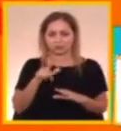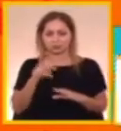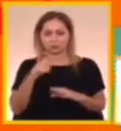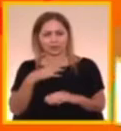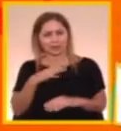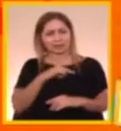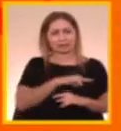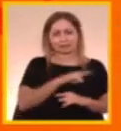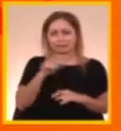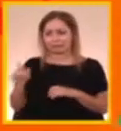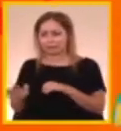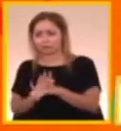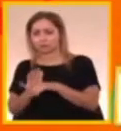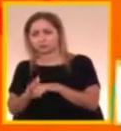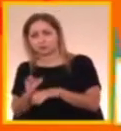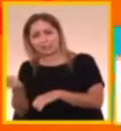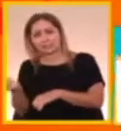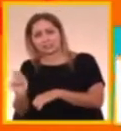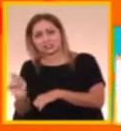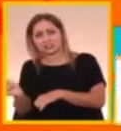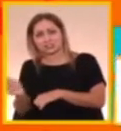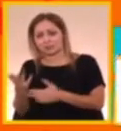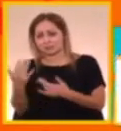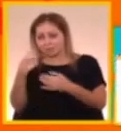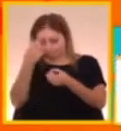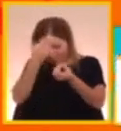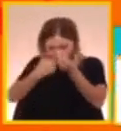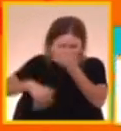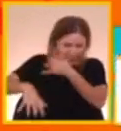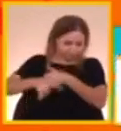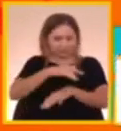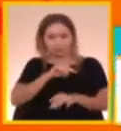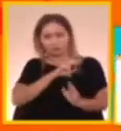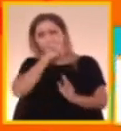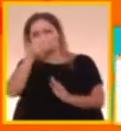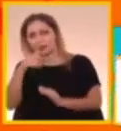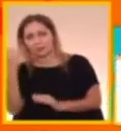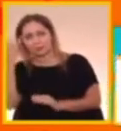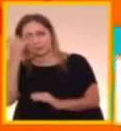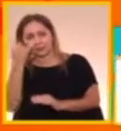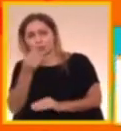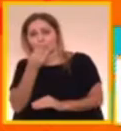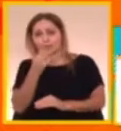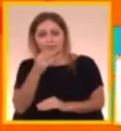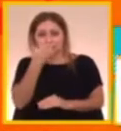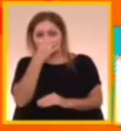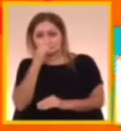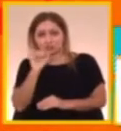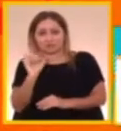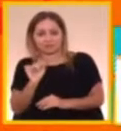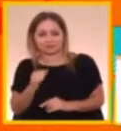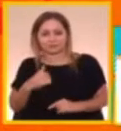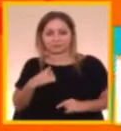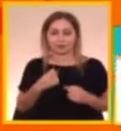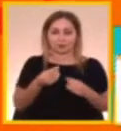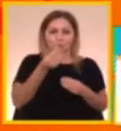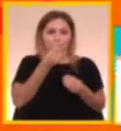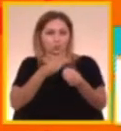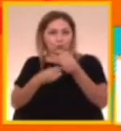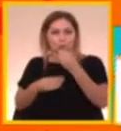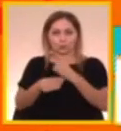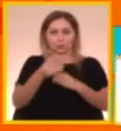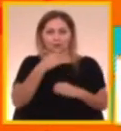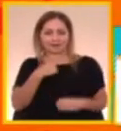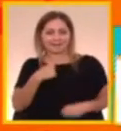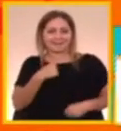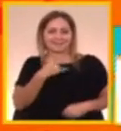mas perdi-me por ali. Vim parar a Bragança para comer bom javali. É a comer que eu